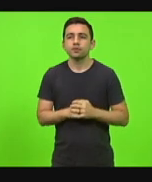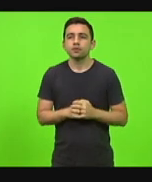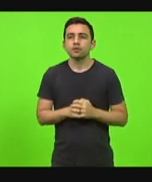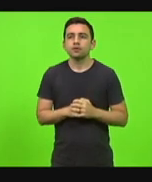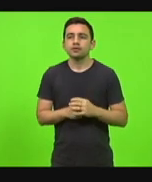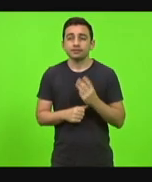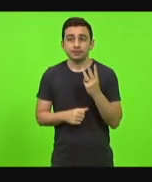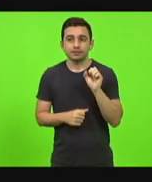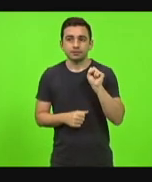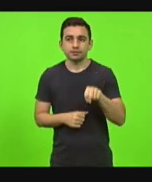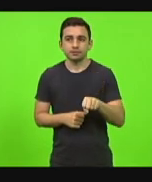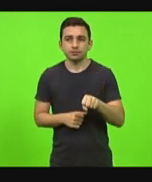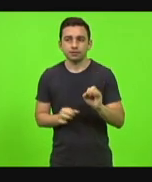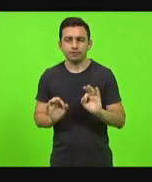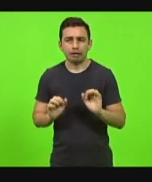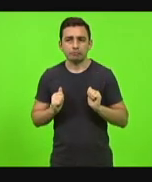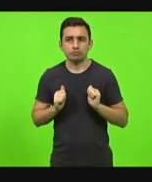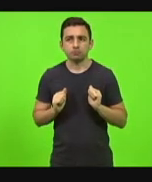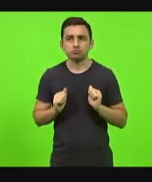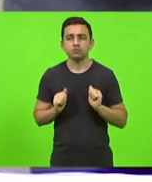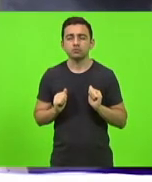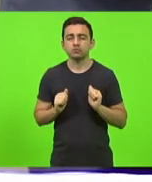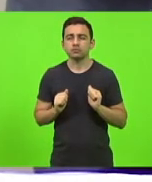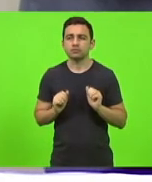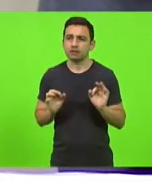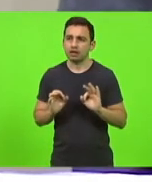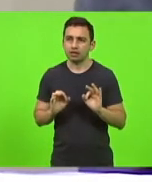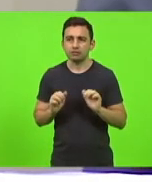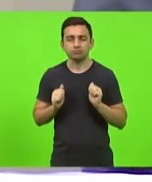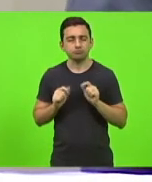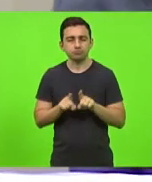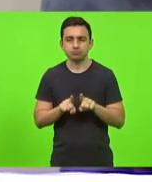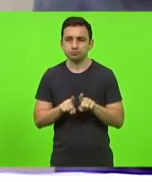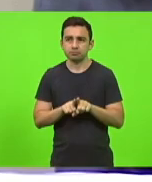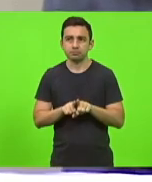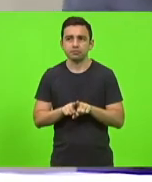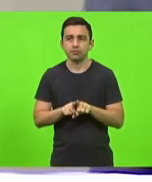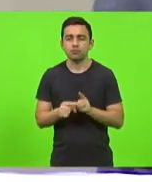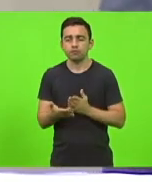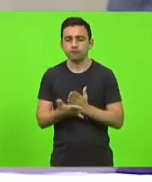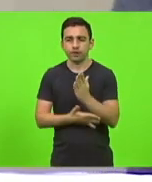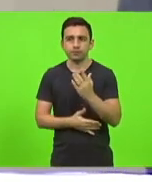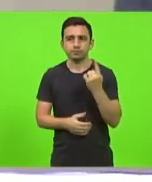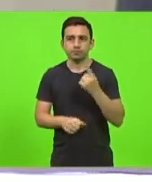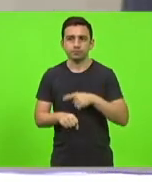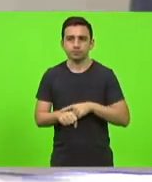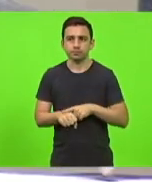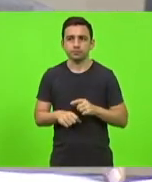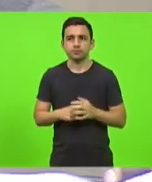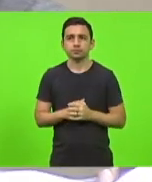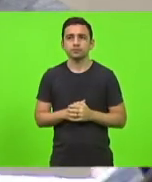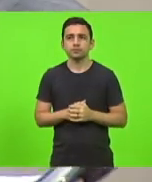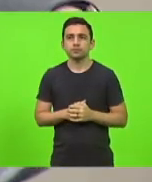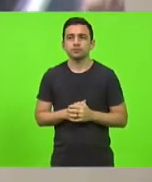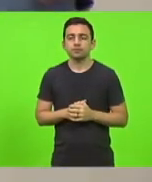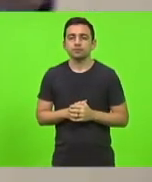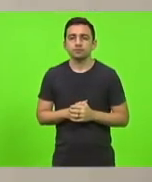30 votos sim, nenhum voto contrário, nenhuma abstenção. Aprovado em primeiro turno.